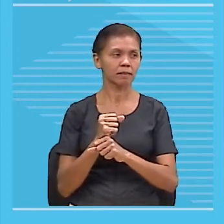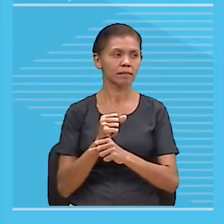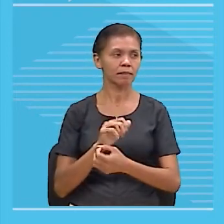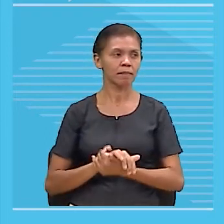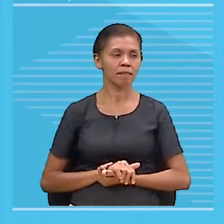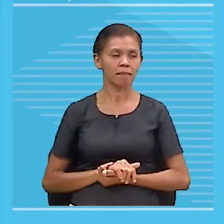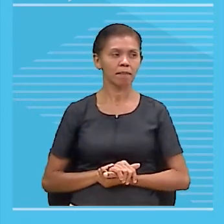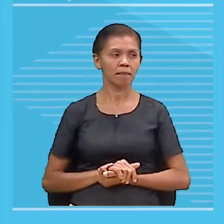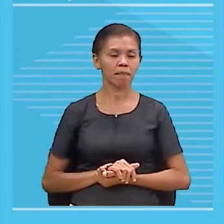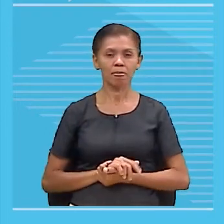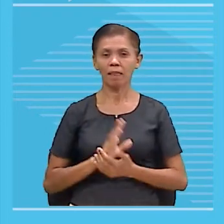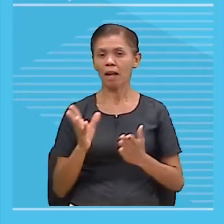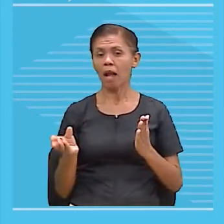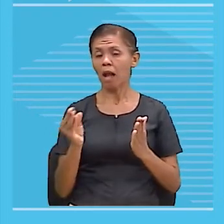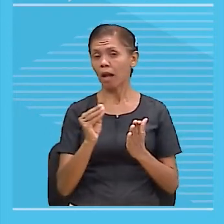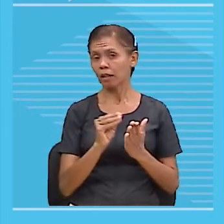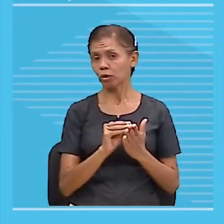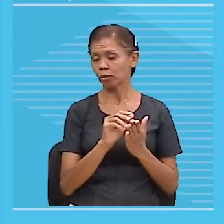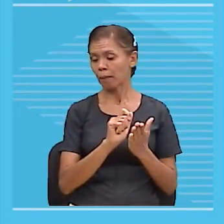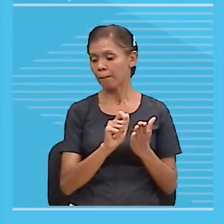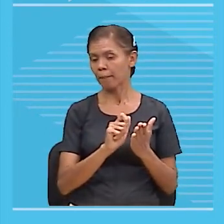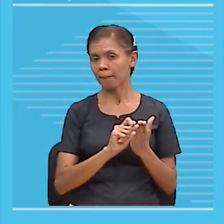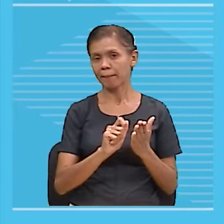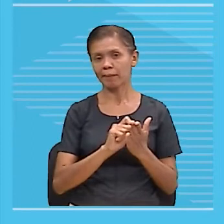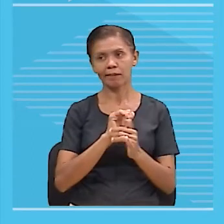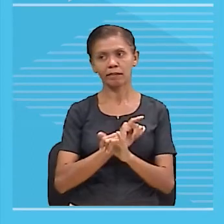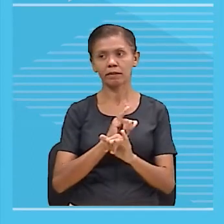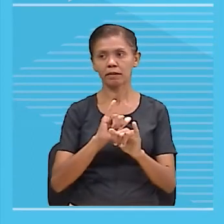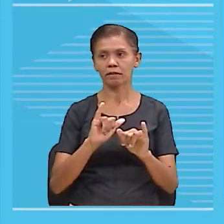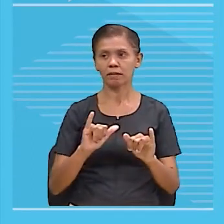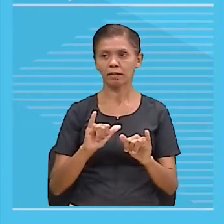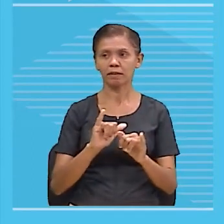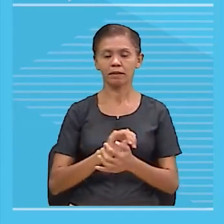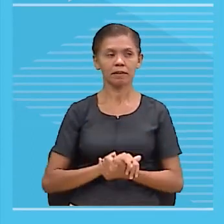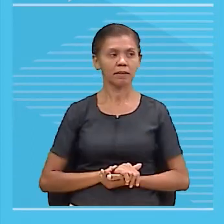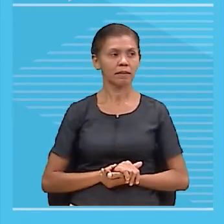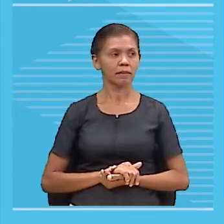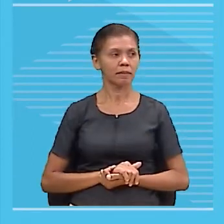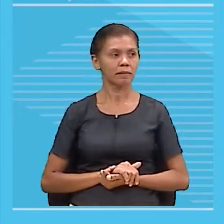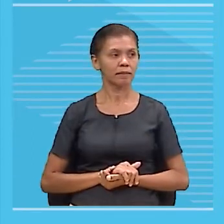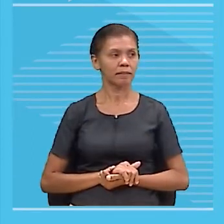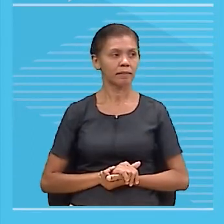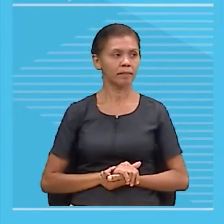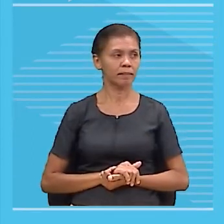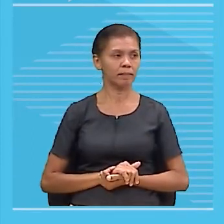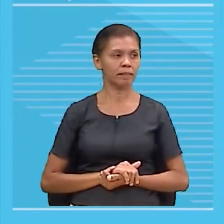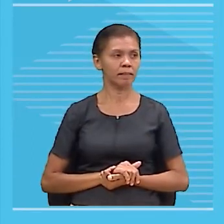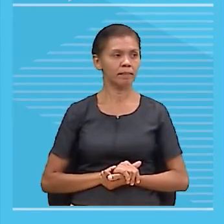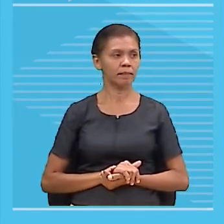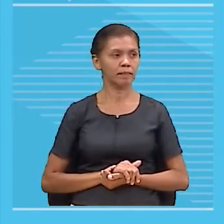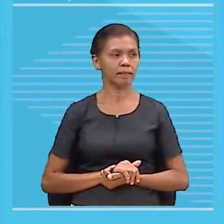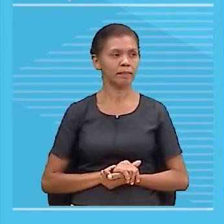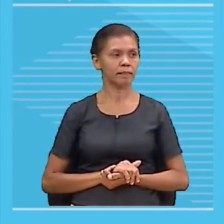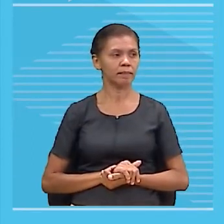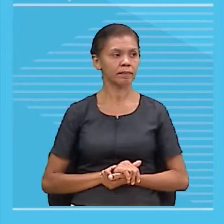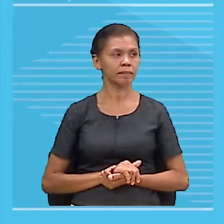faça isso. Anote os dados fornecidos. Falou em módulo da carga